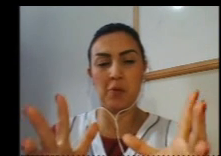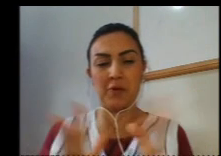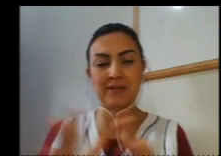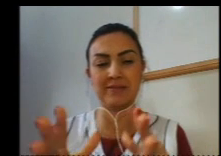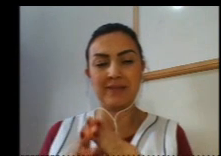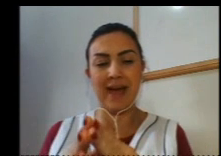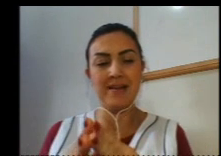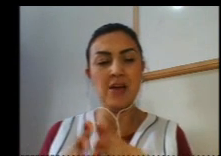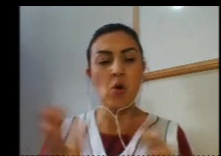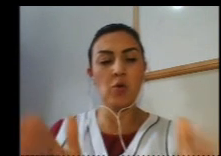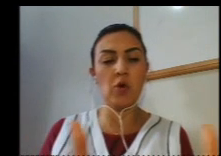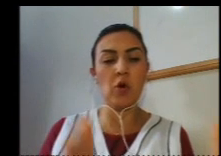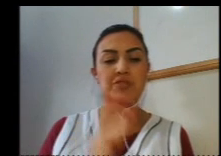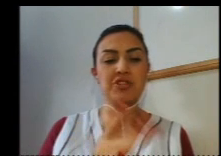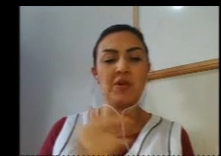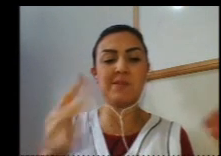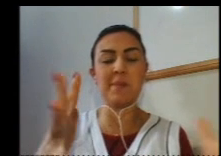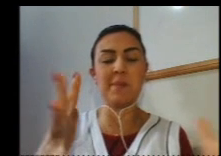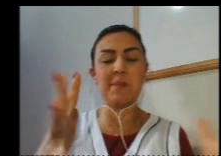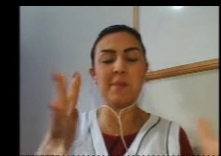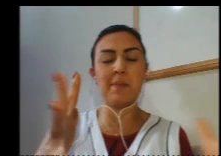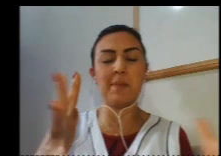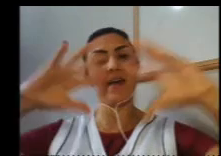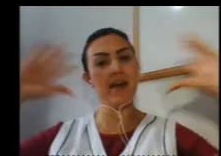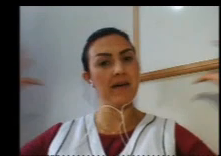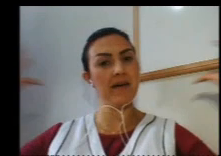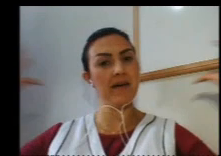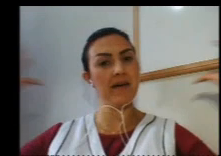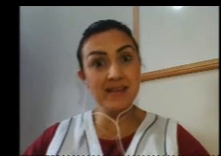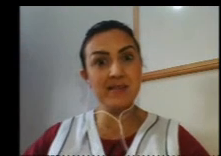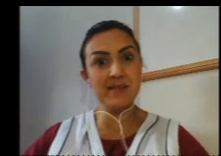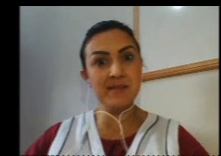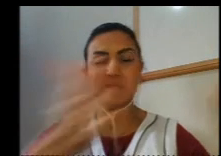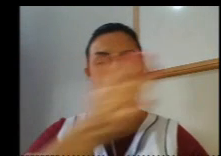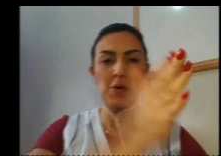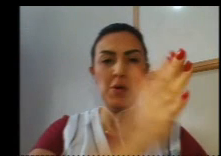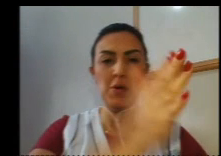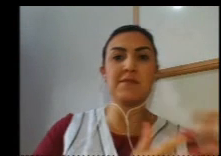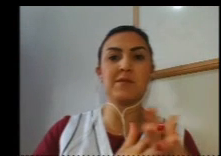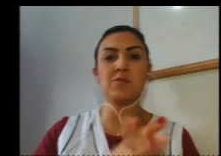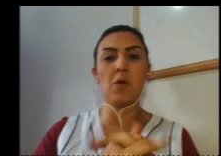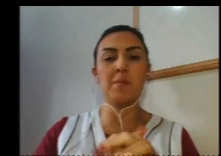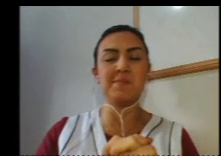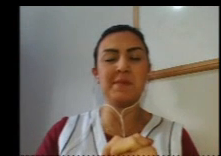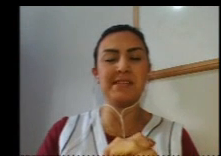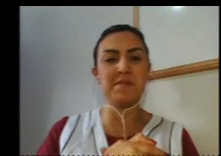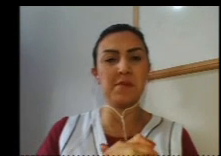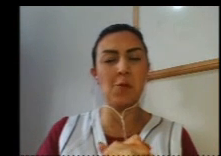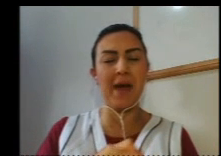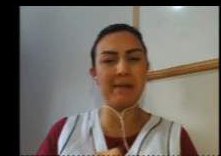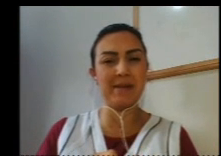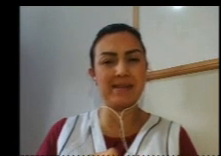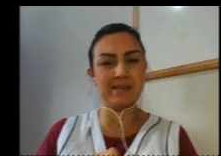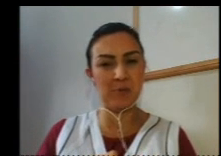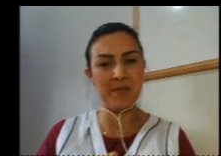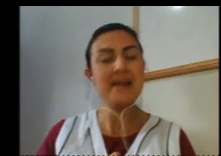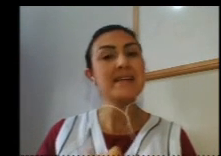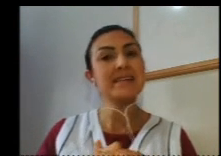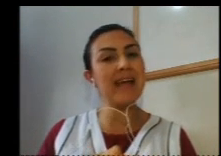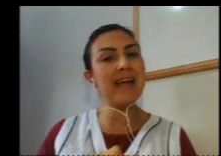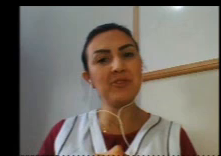você ficou procurando, tá? O nome de nosso país é país mesmo. Se se fosse o nome específico era